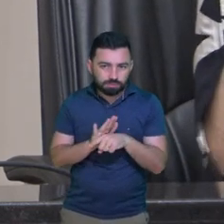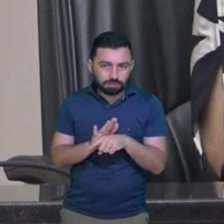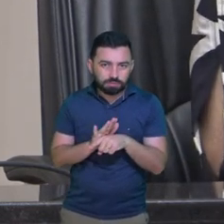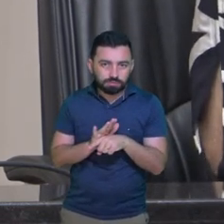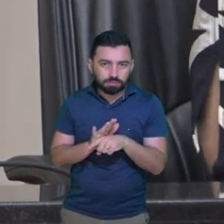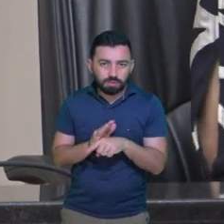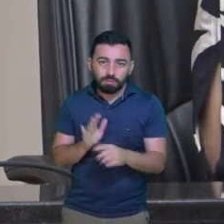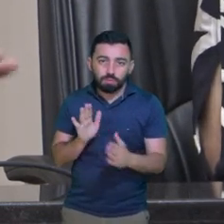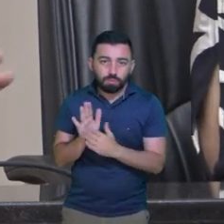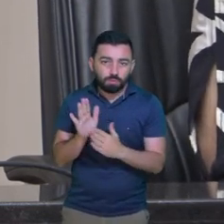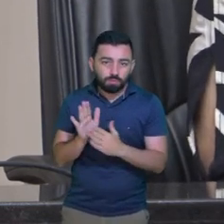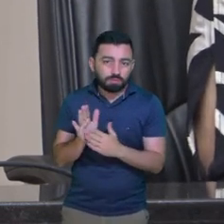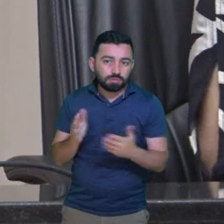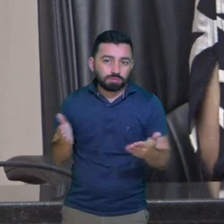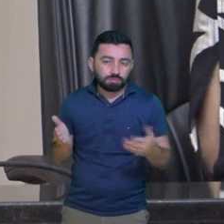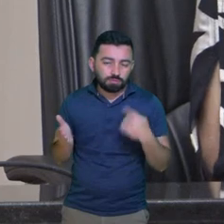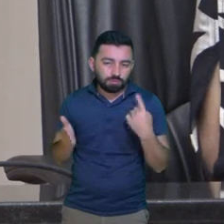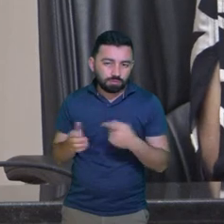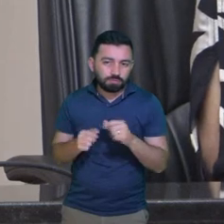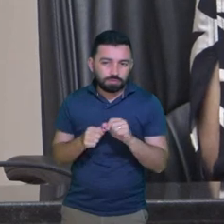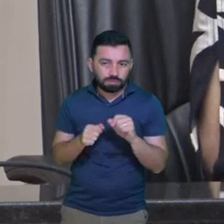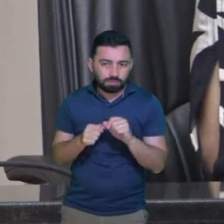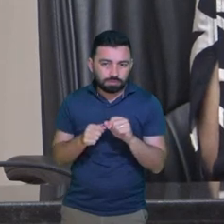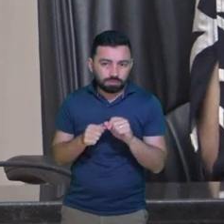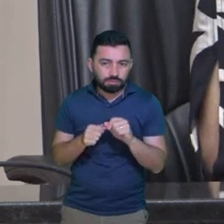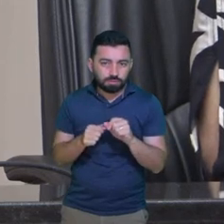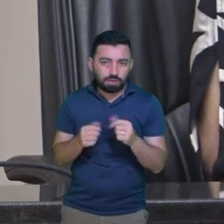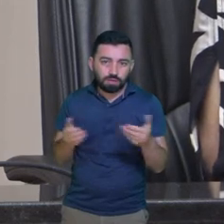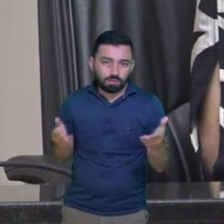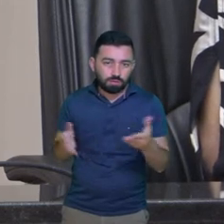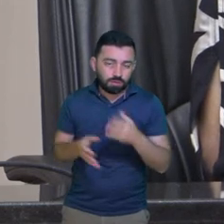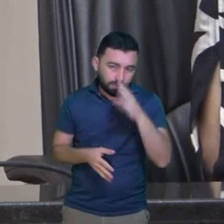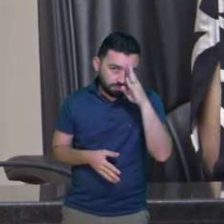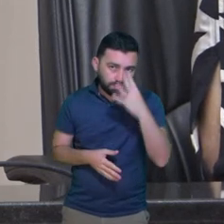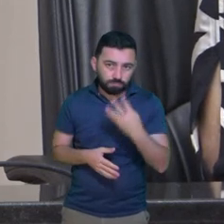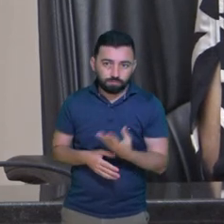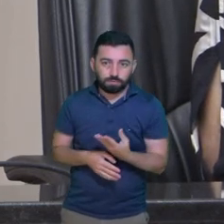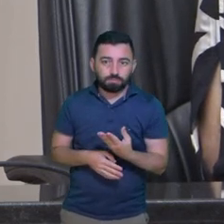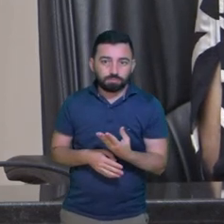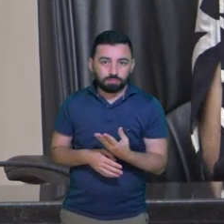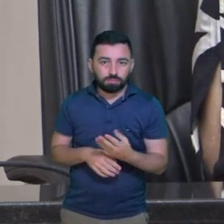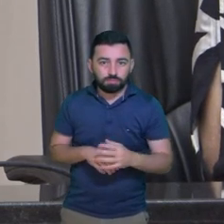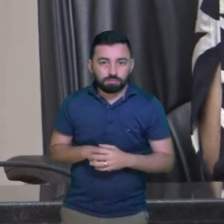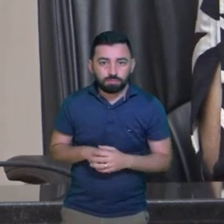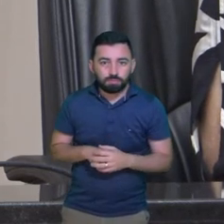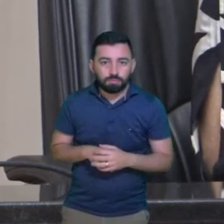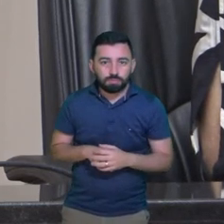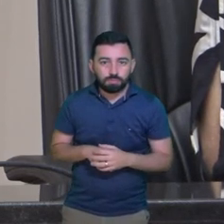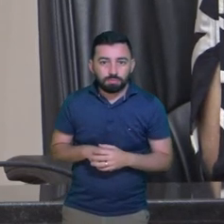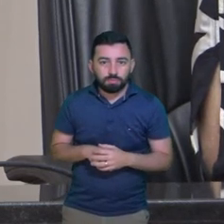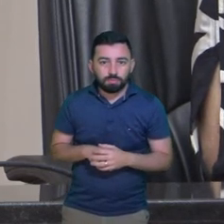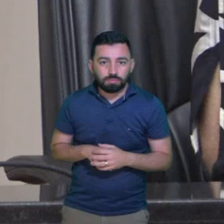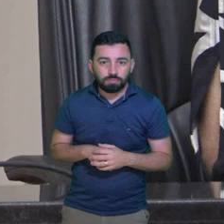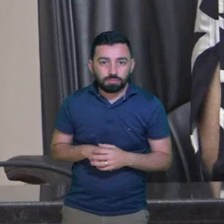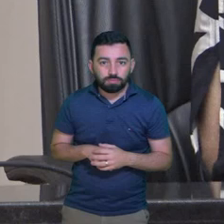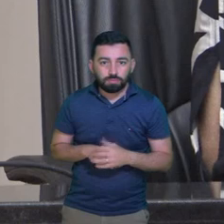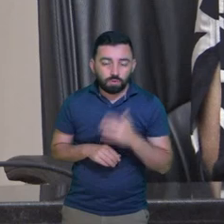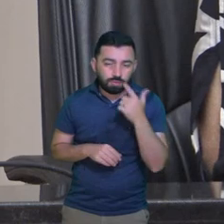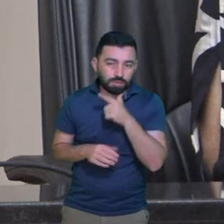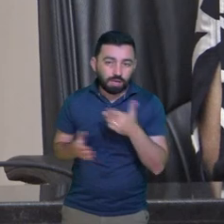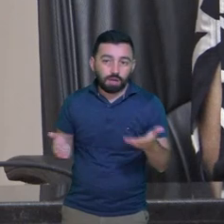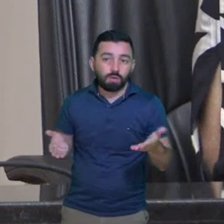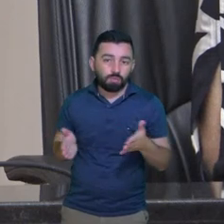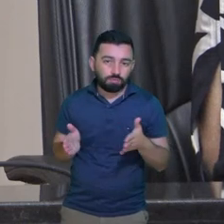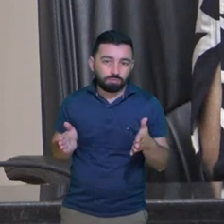a proposição que a gente faz pra redação até para ver se a gente consegue resolver eh de maneira Ou pelo menos nesse momento